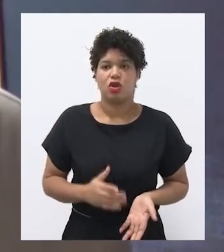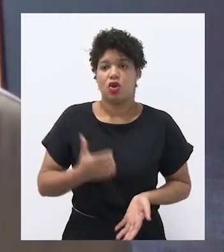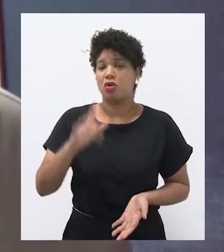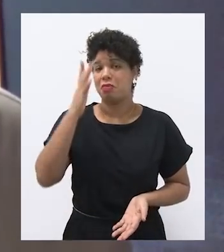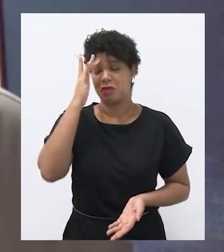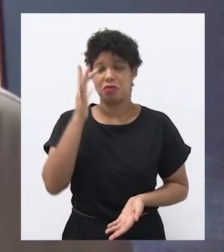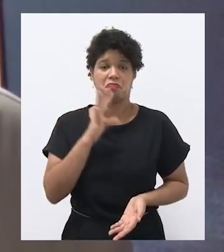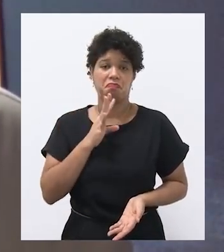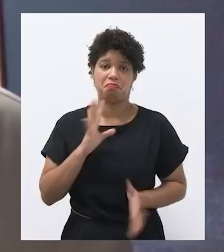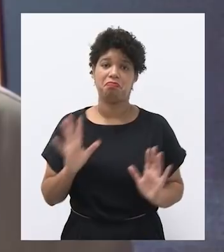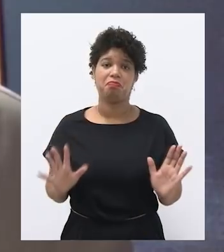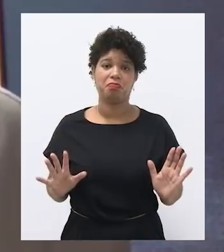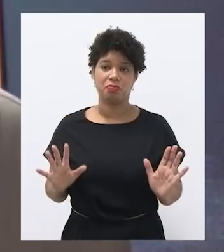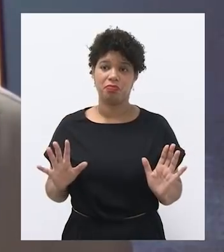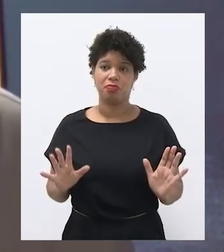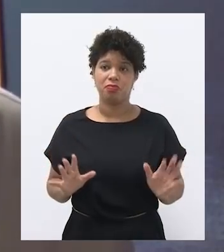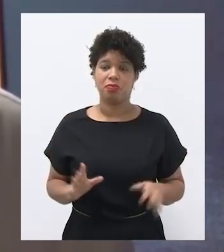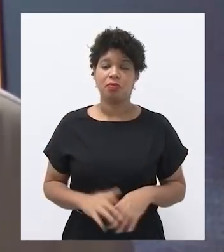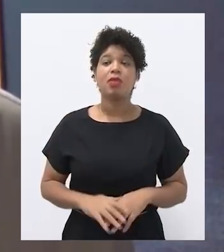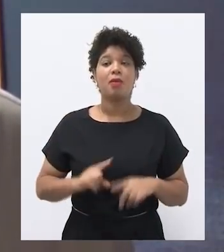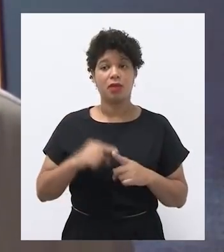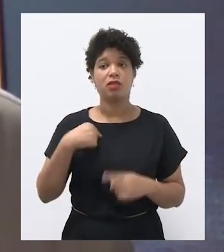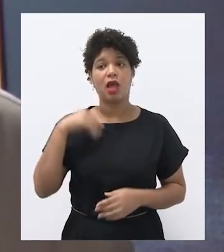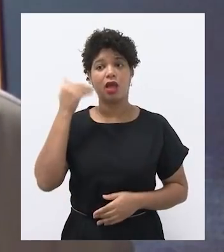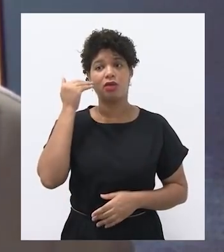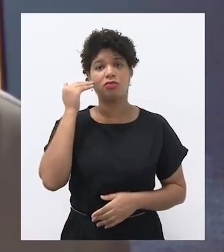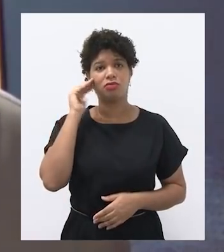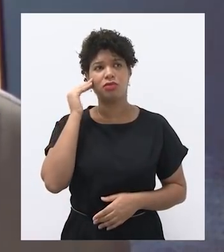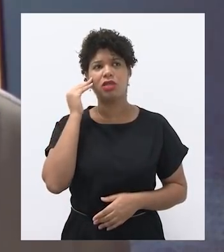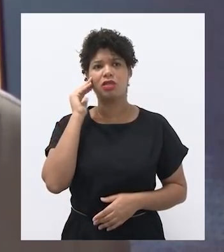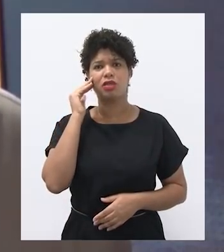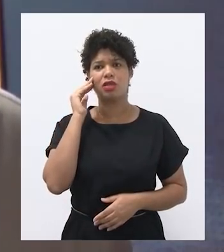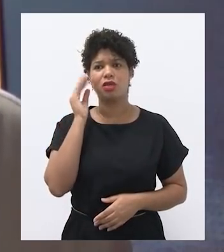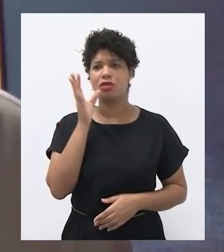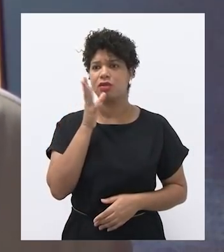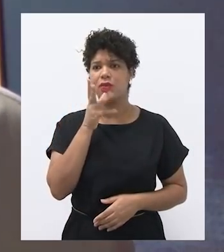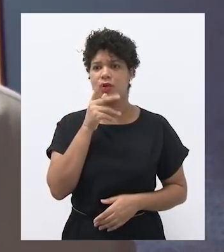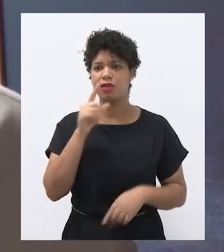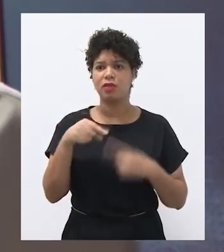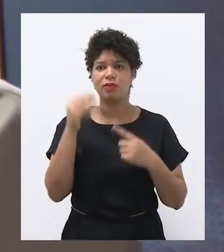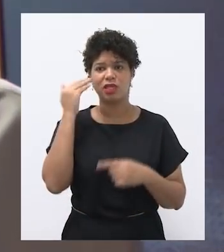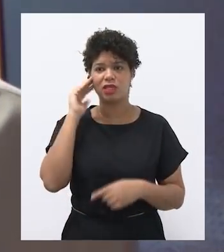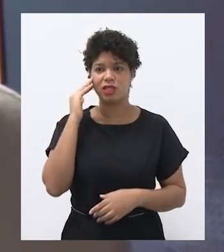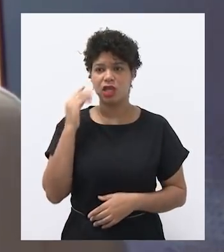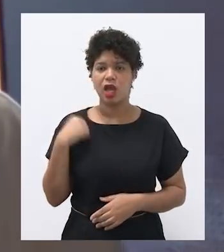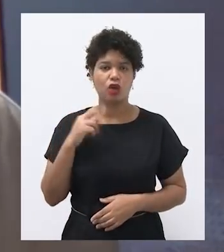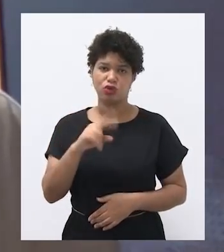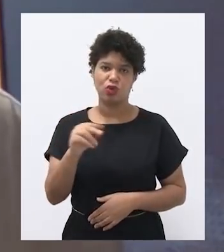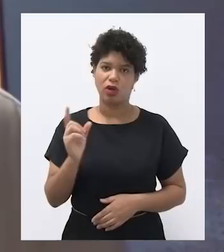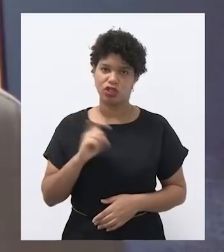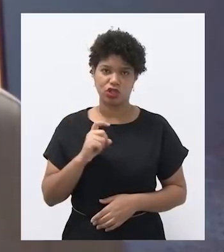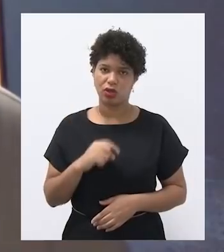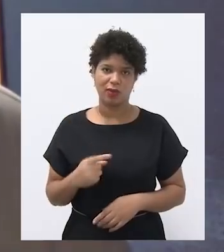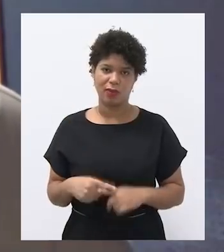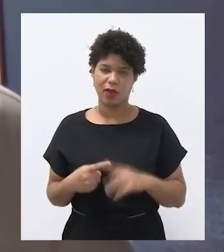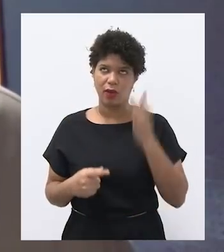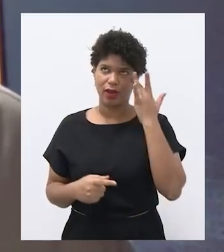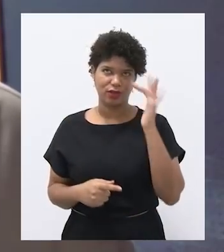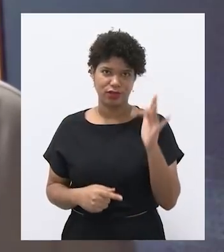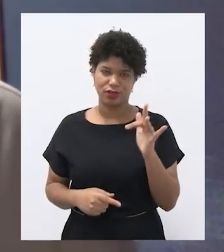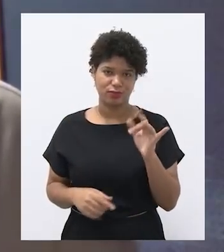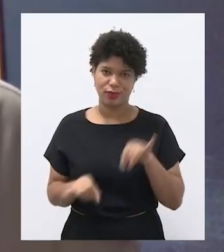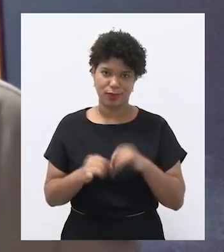conheço. Mas eu demorei para entender a lógica dele. Quando eu entendi, foi um fenômeno. Não fiz nenhum TikTok até agora, porque eu acho uma babaquice, mas eu acho